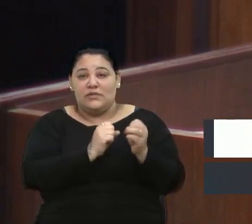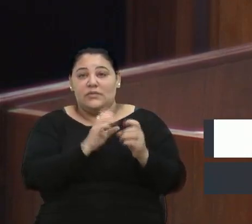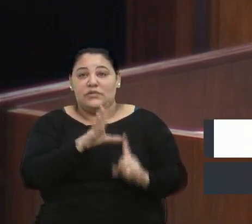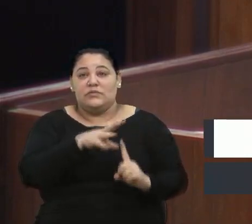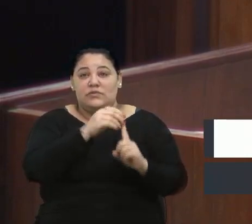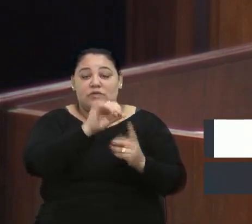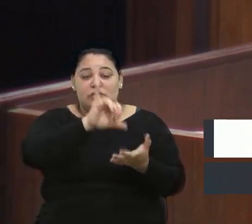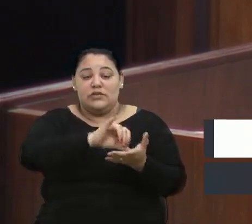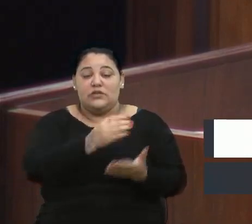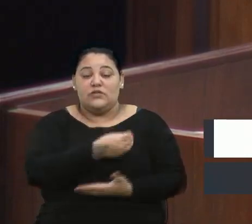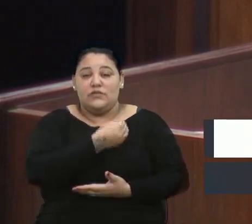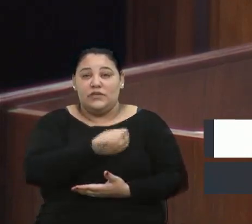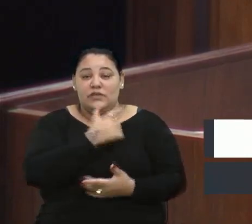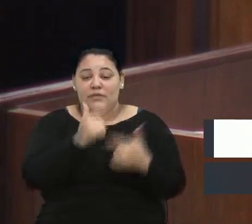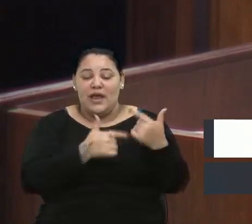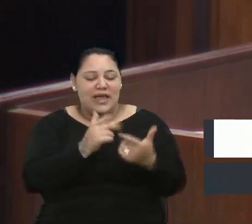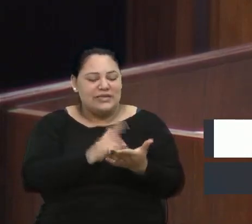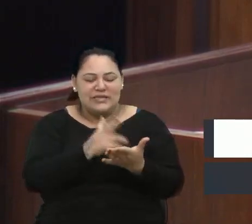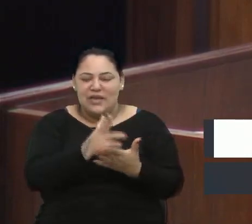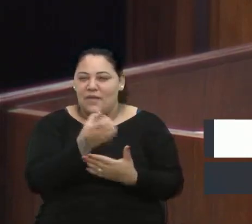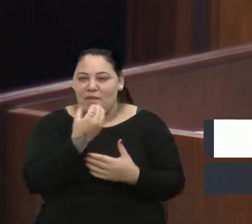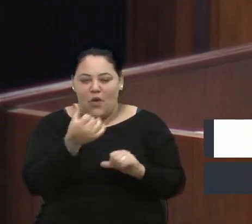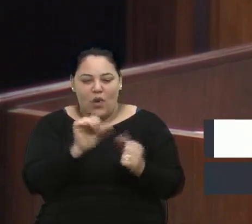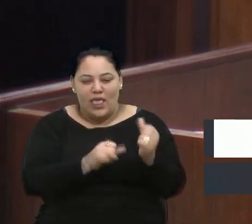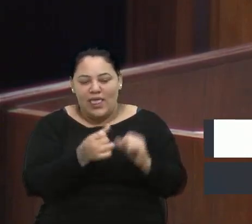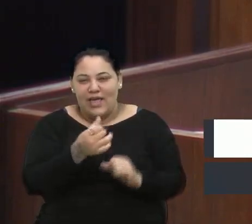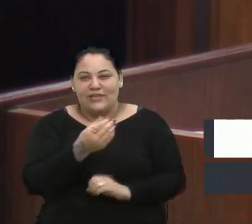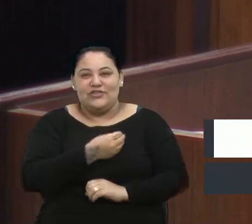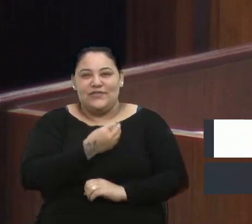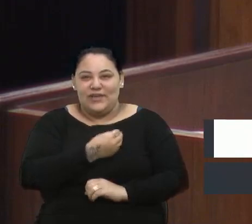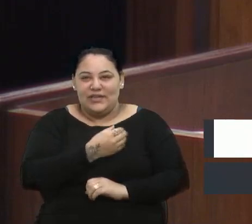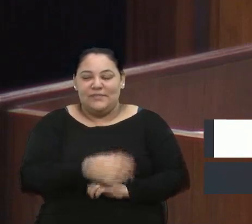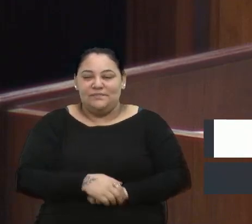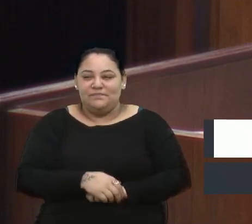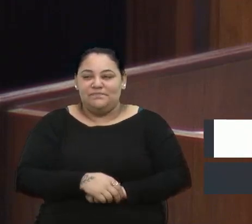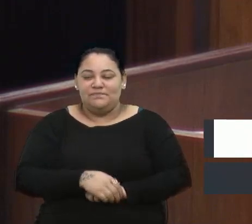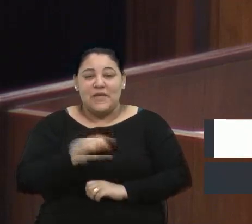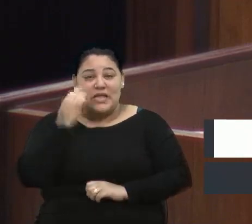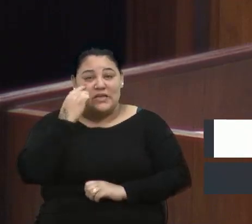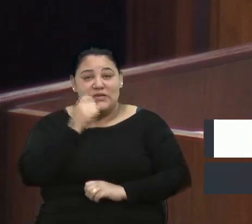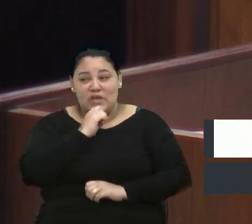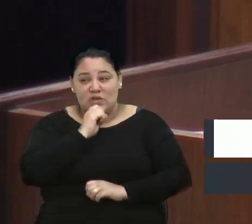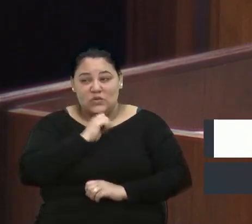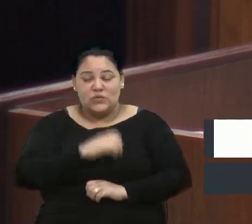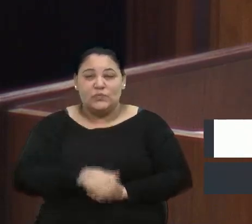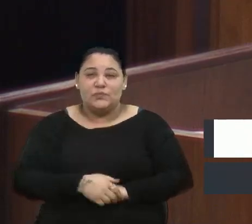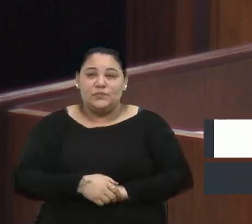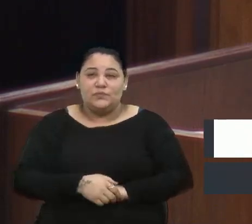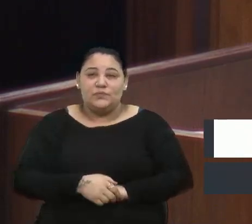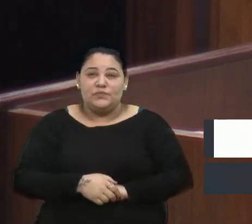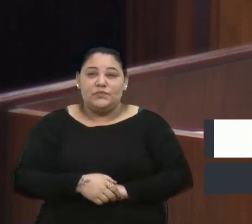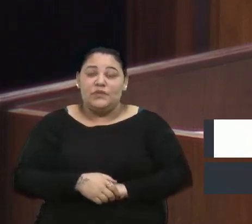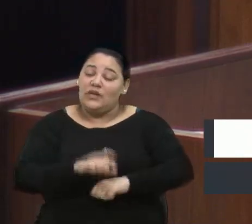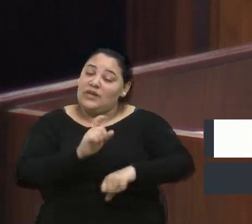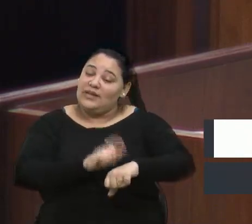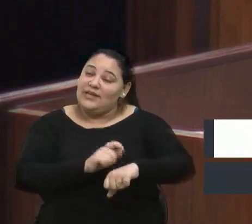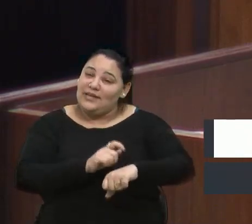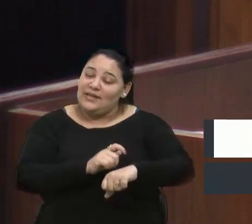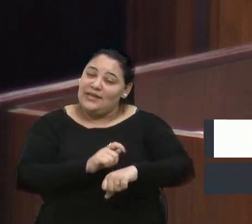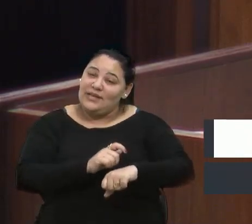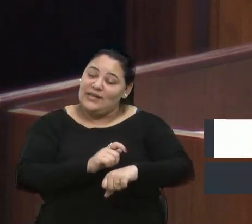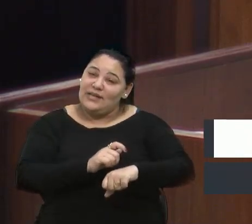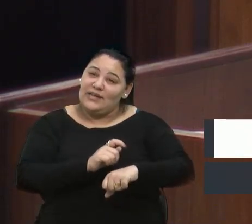trabalha sempre no bem-estar, na qualidade de vida dos idosos. E, nesse contexto,